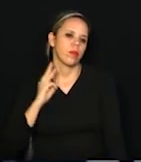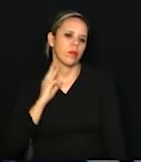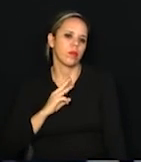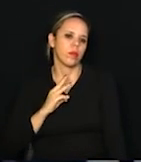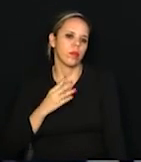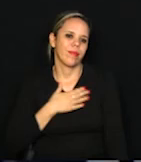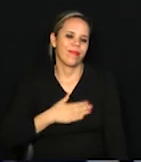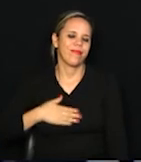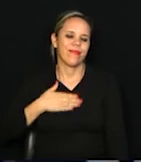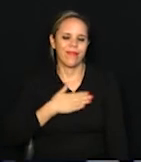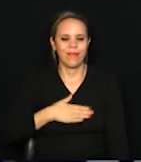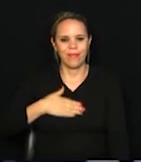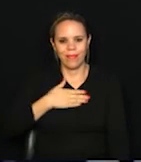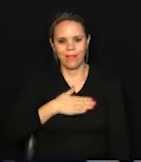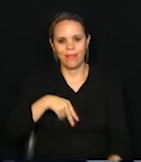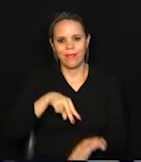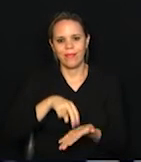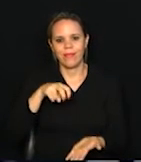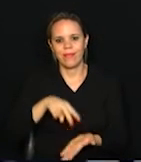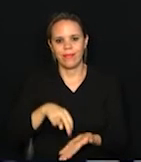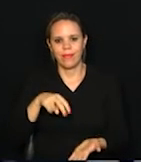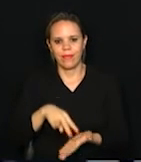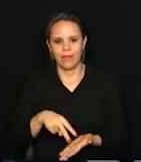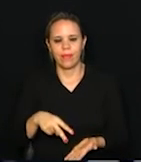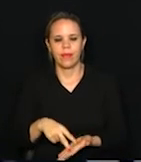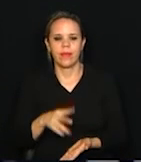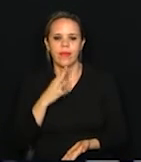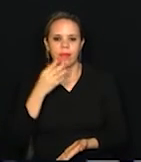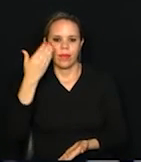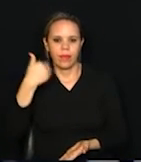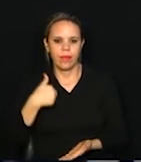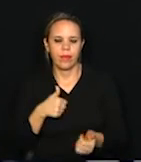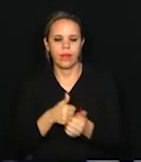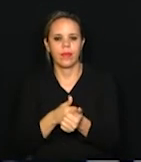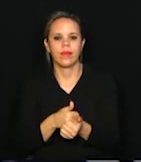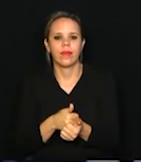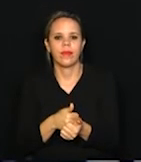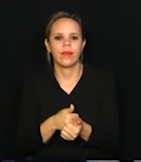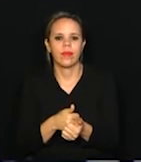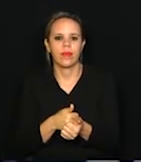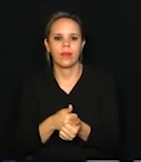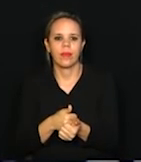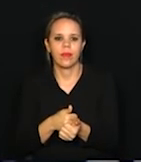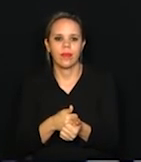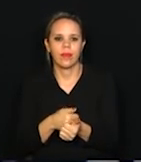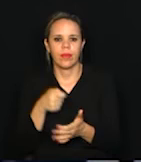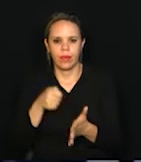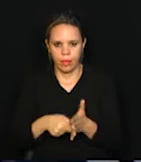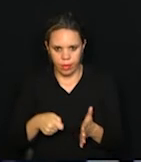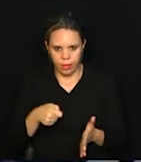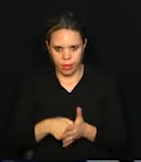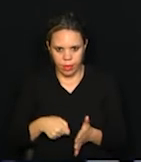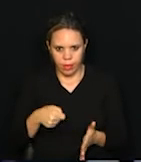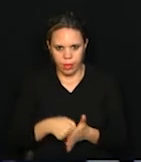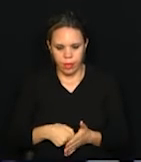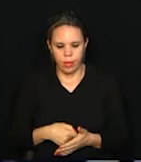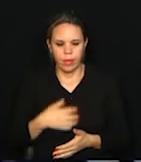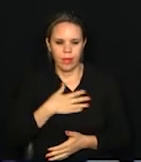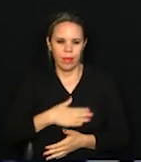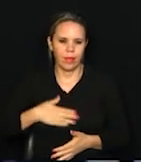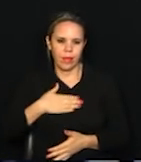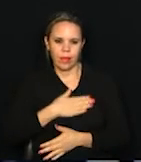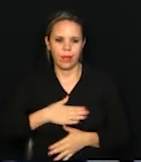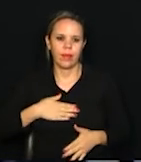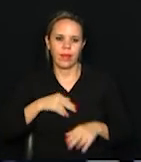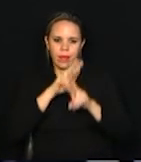para mim foi uma alegria muito grande, porque quem me conhece mais de perto sabe assim, a dedicação e também a paixão que eu tenho pelo